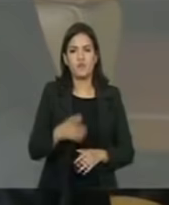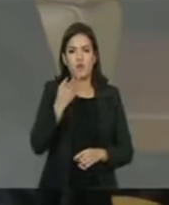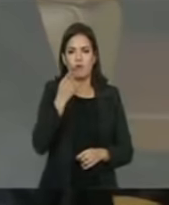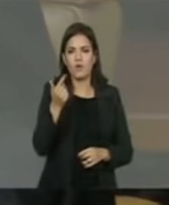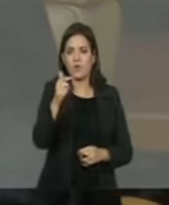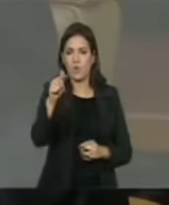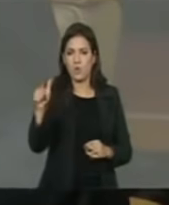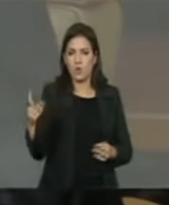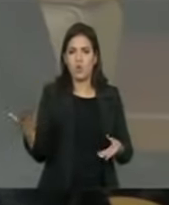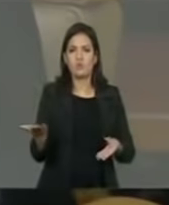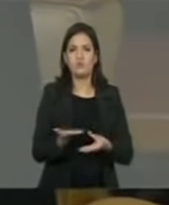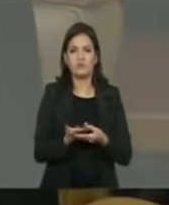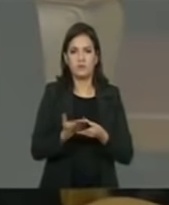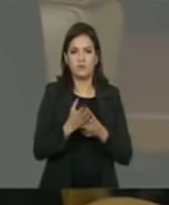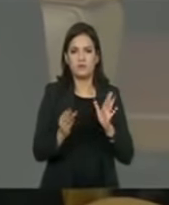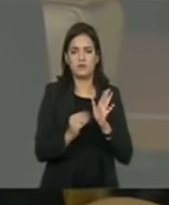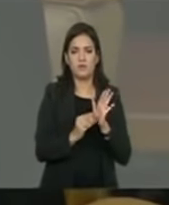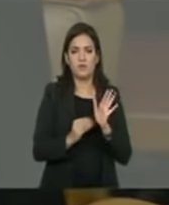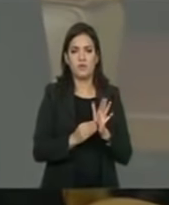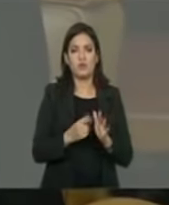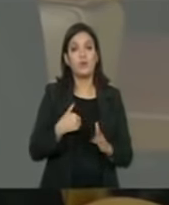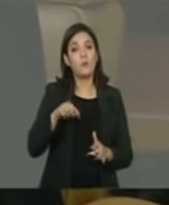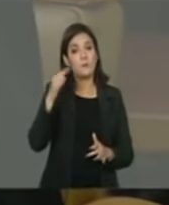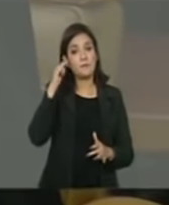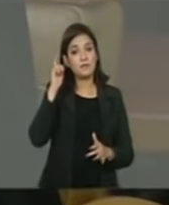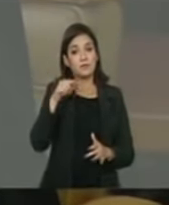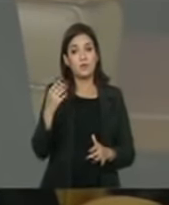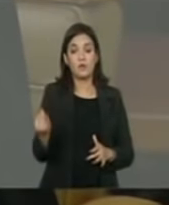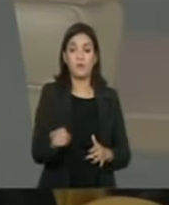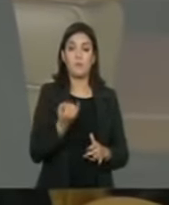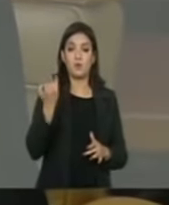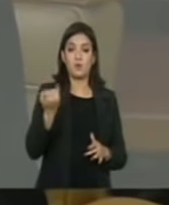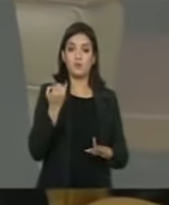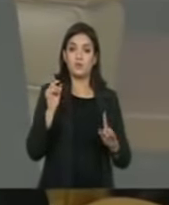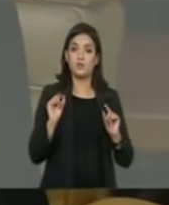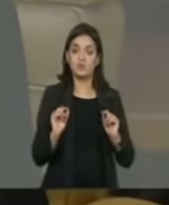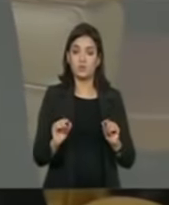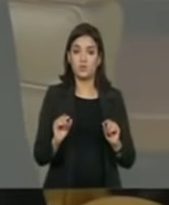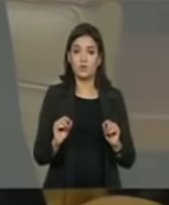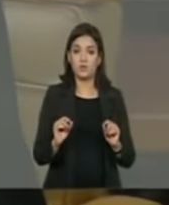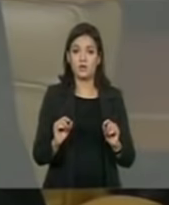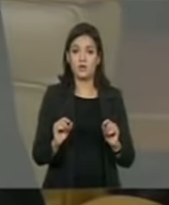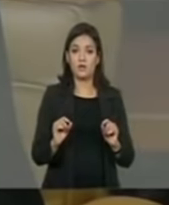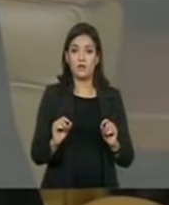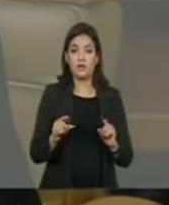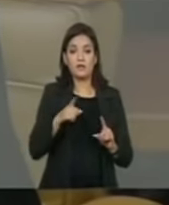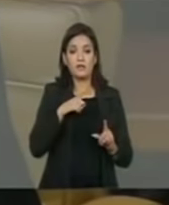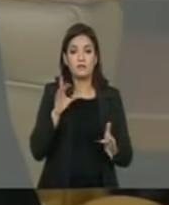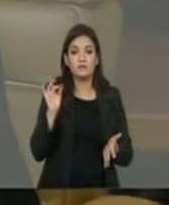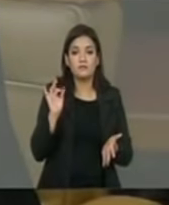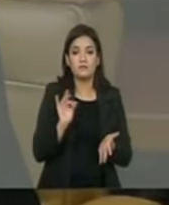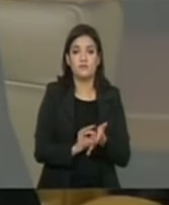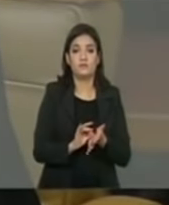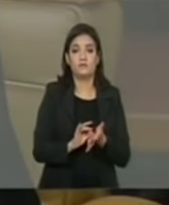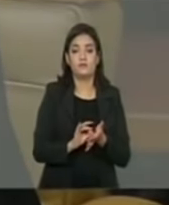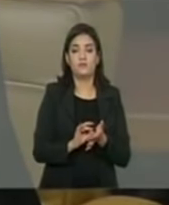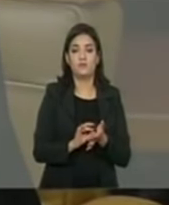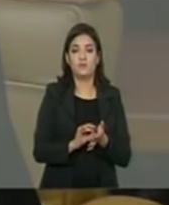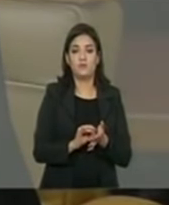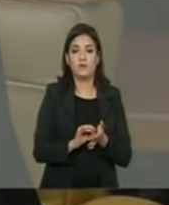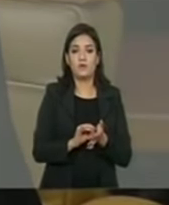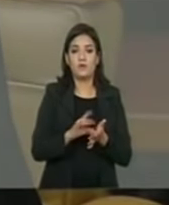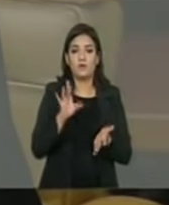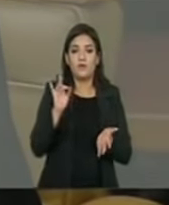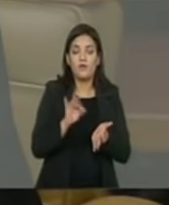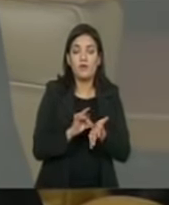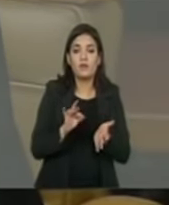precedentes penso ser importante portanto dá-se conseqüência efetiva ao postulado constitucional da presunção de